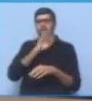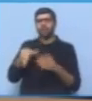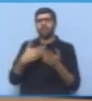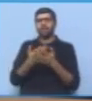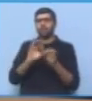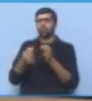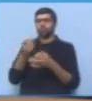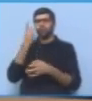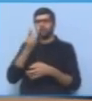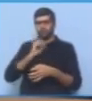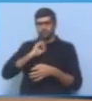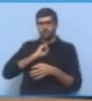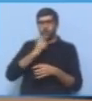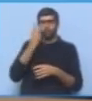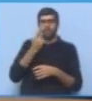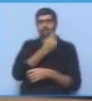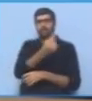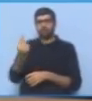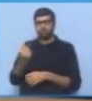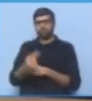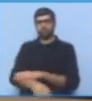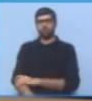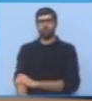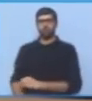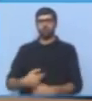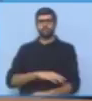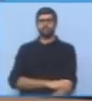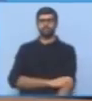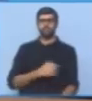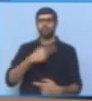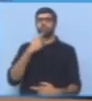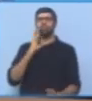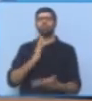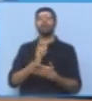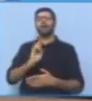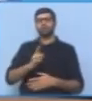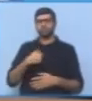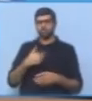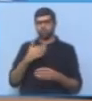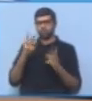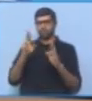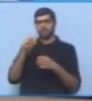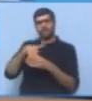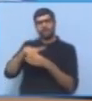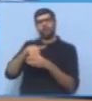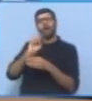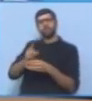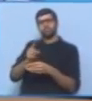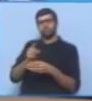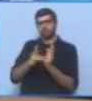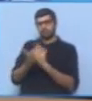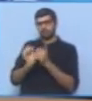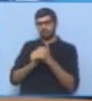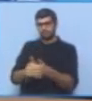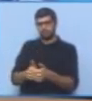sentido à vida, à minha, à vida de cada um deles. Portanto, no fundo, a pergunta final é qual é o conteúdo da esperança cristã? A esperança